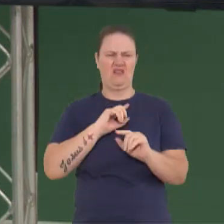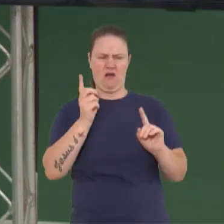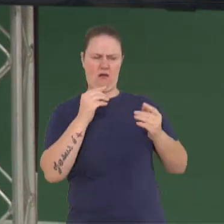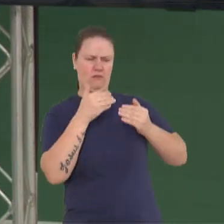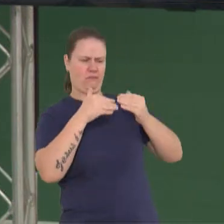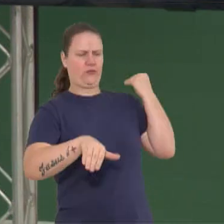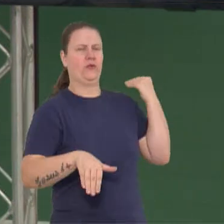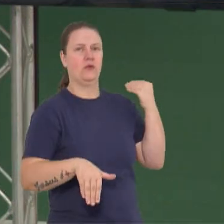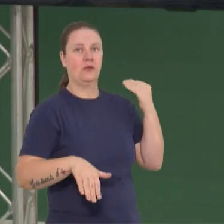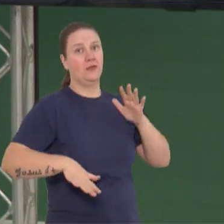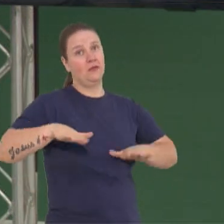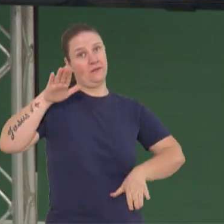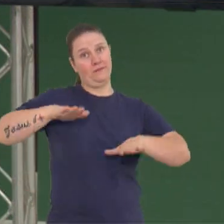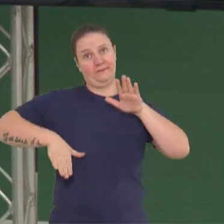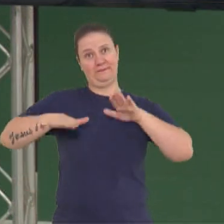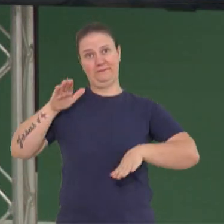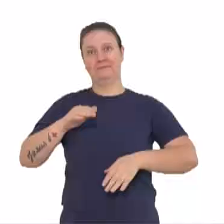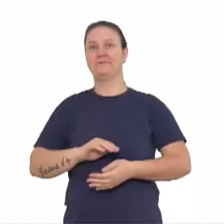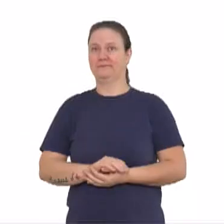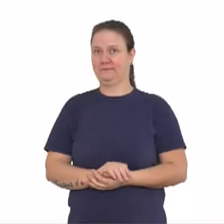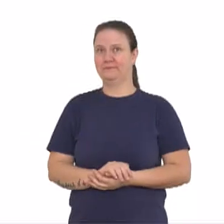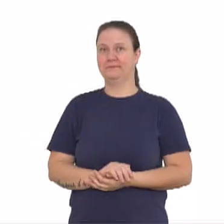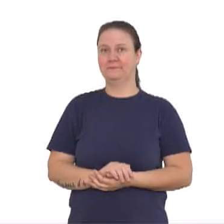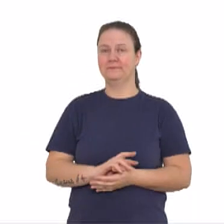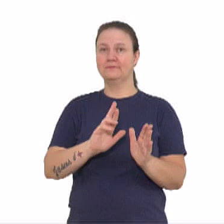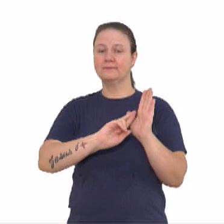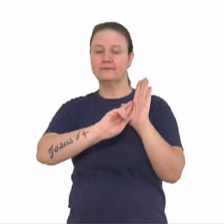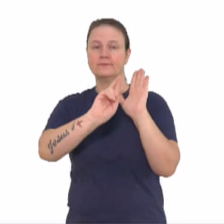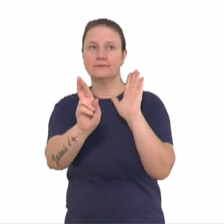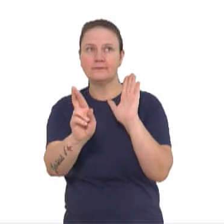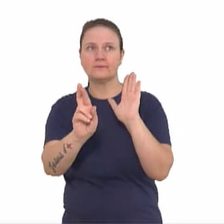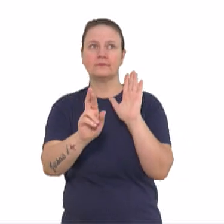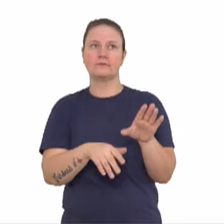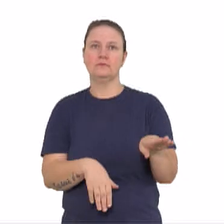bom, ok? Resposta da B.